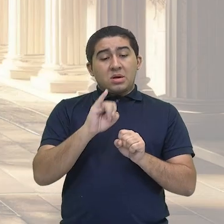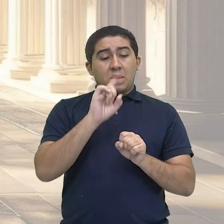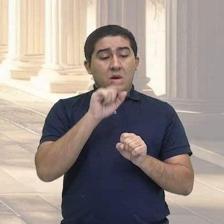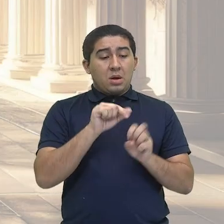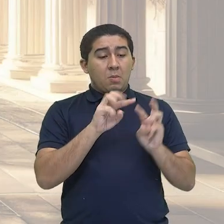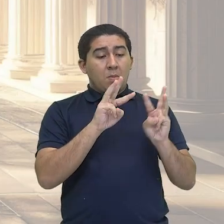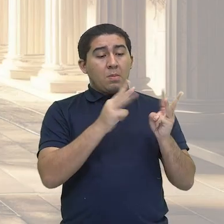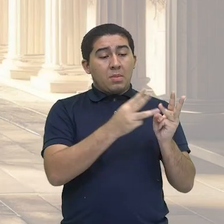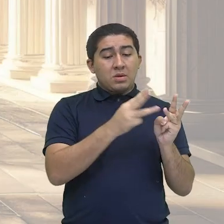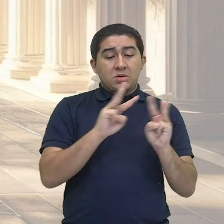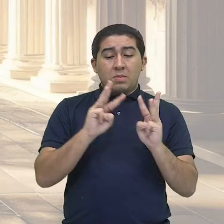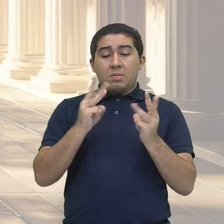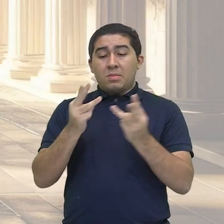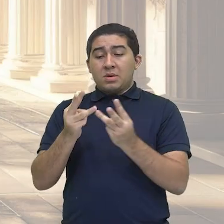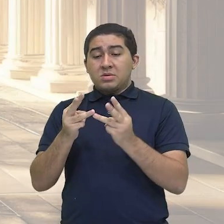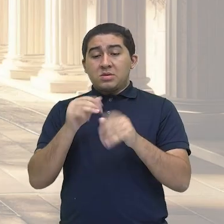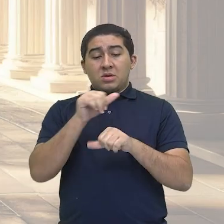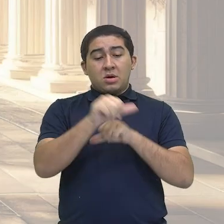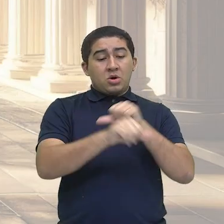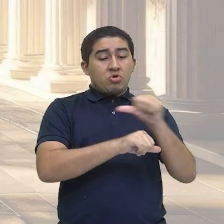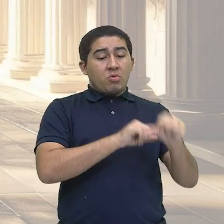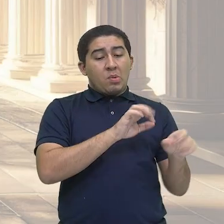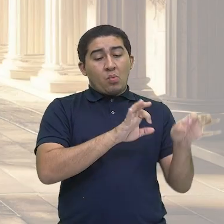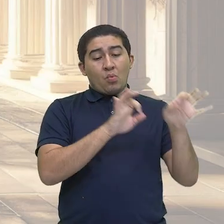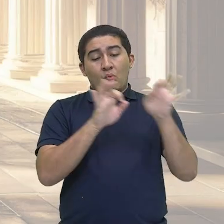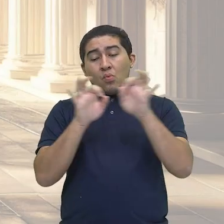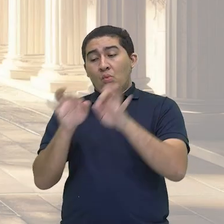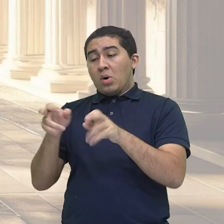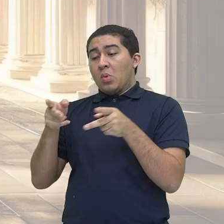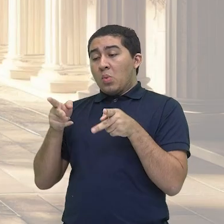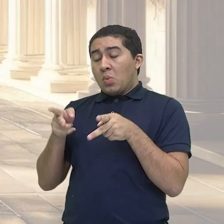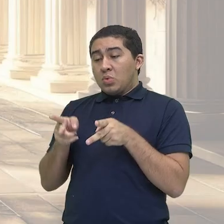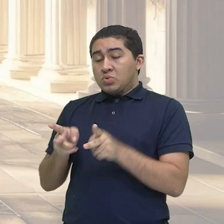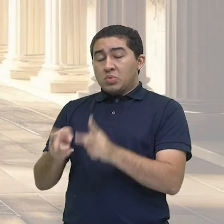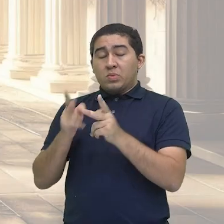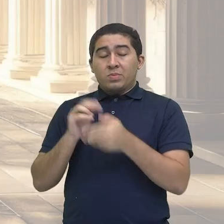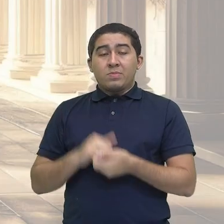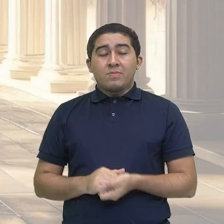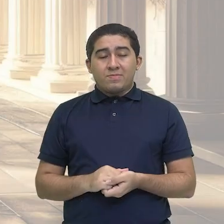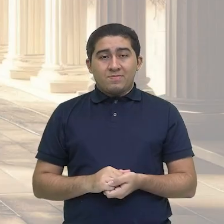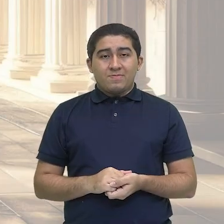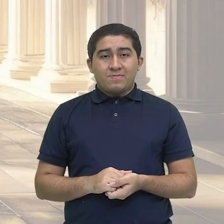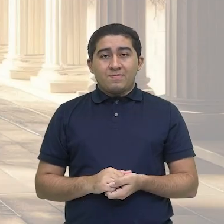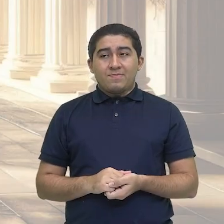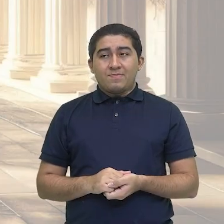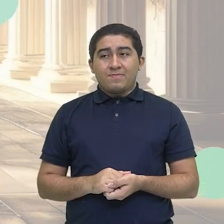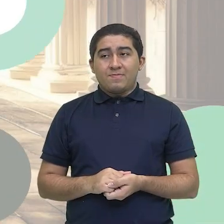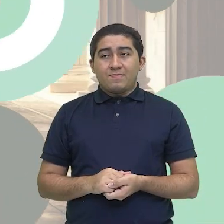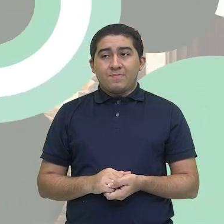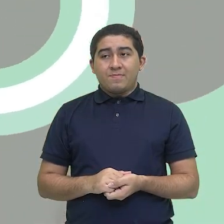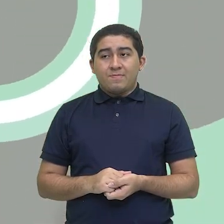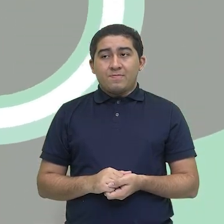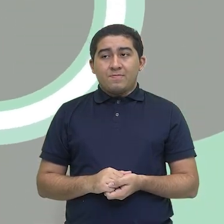transformar num sistema final, ela permanece constante. Observem.